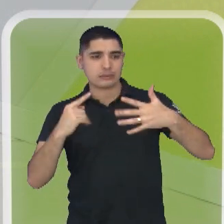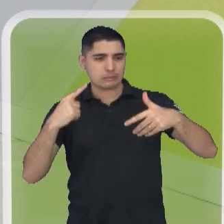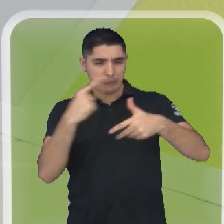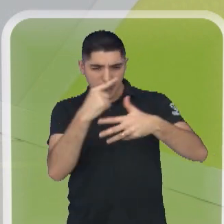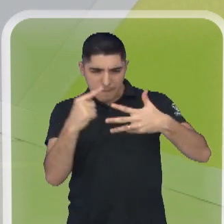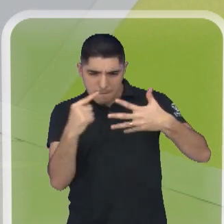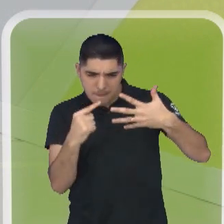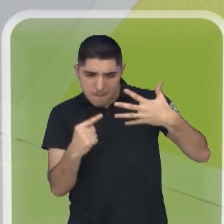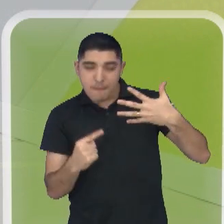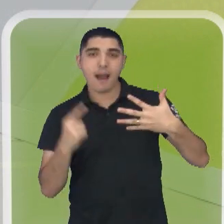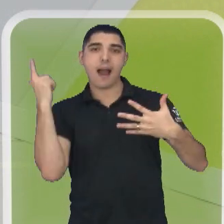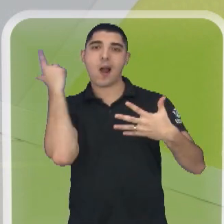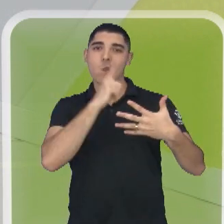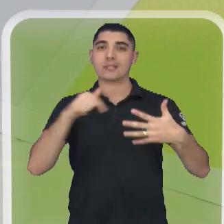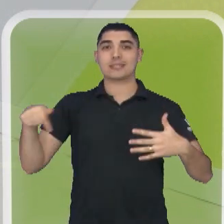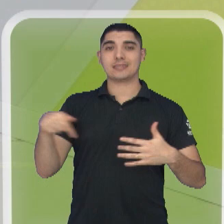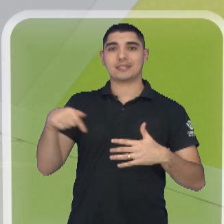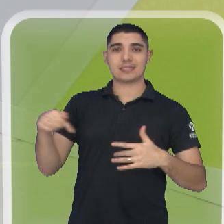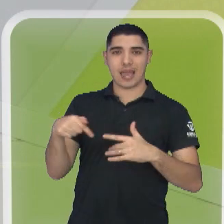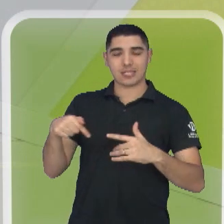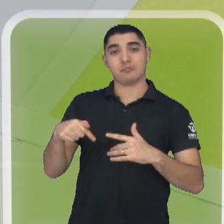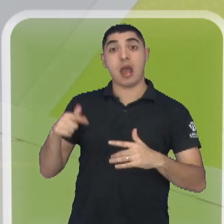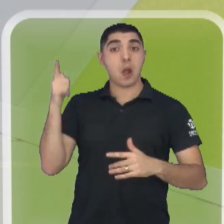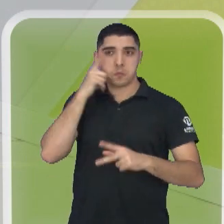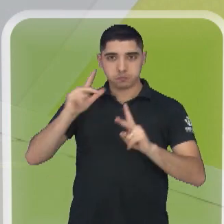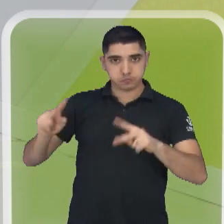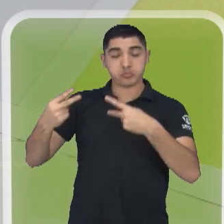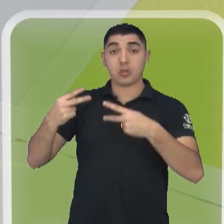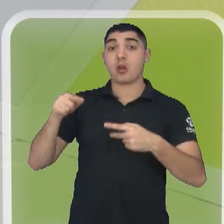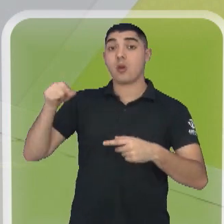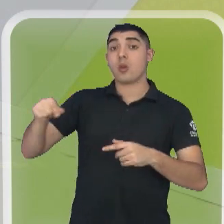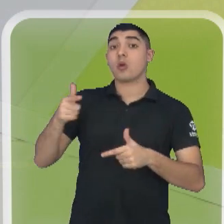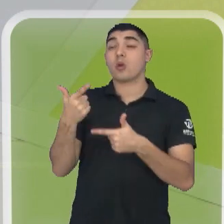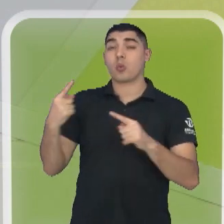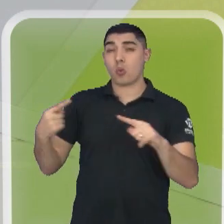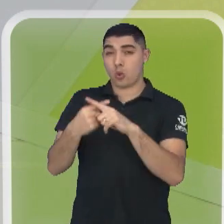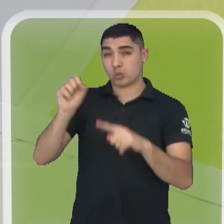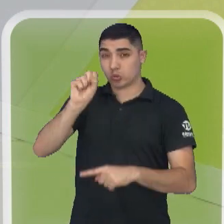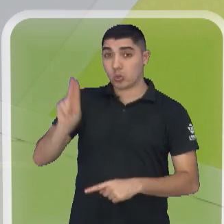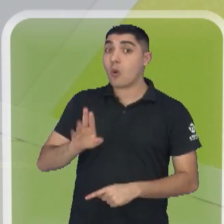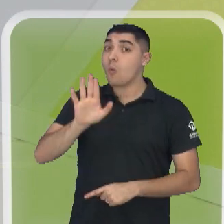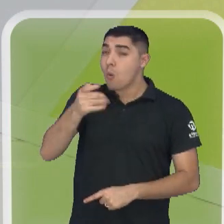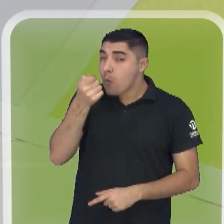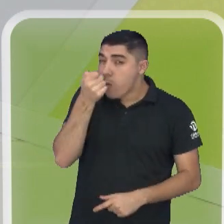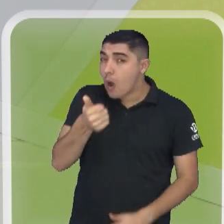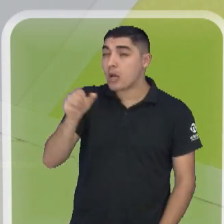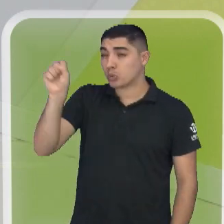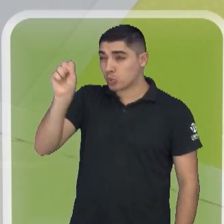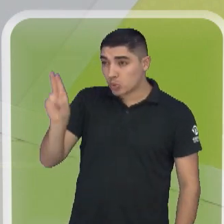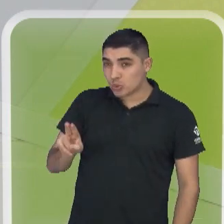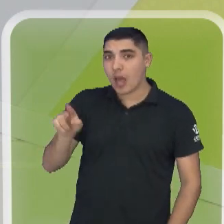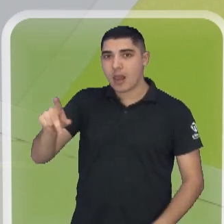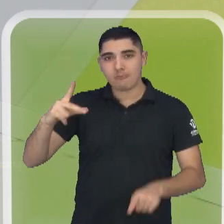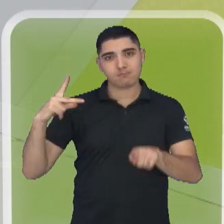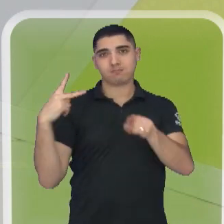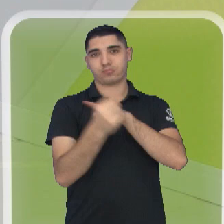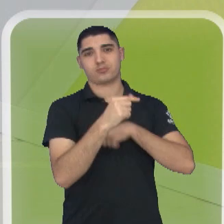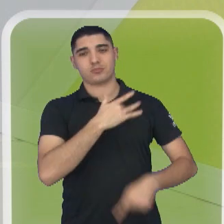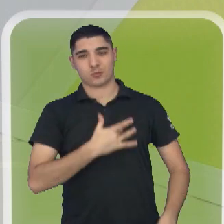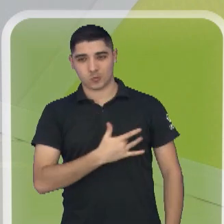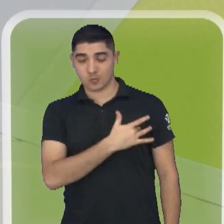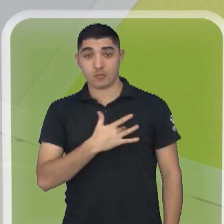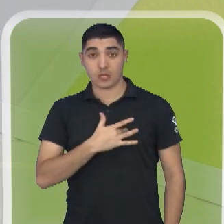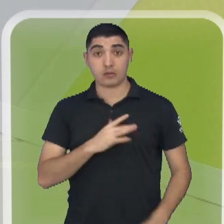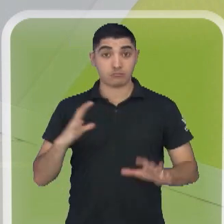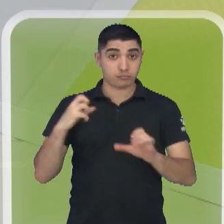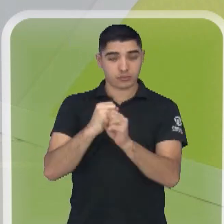final de Copa Brasil e venceu o Suzano no tie-break. Olha, foi por pouco que o Suzano não seria a zebra dessa Copa Brasil.